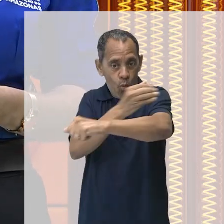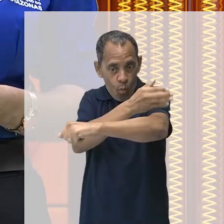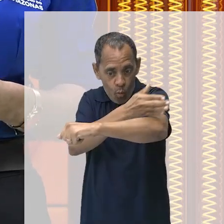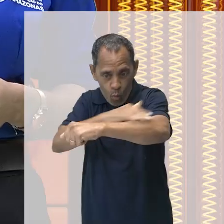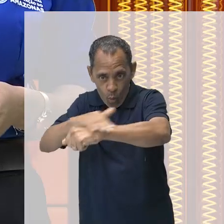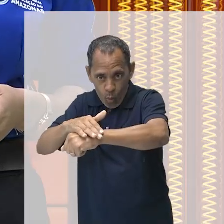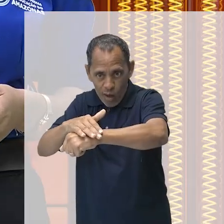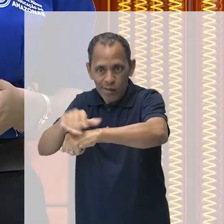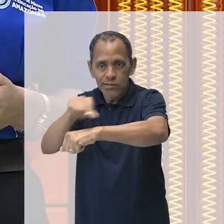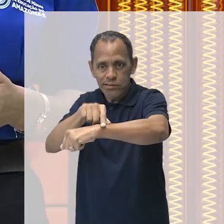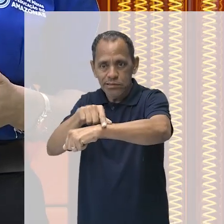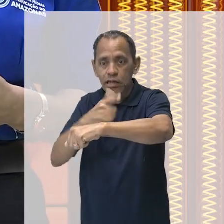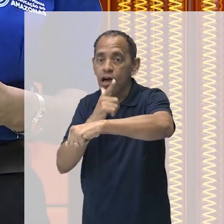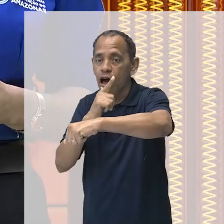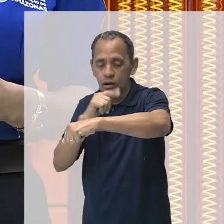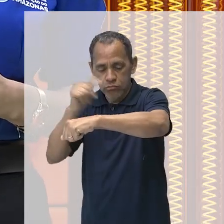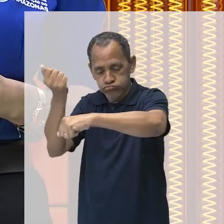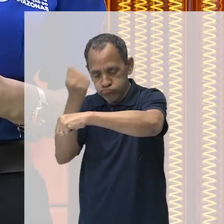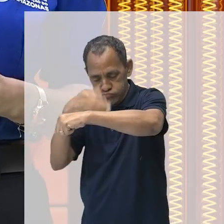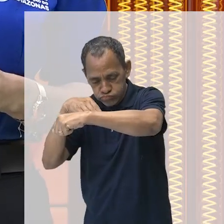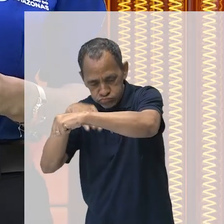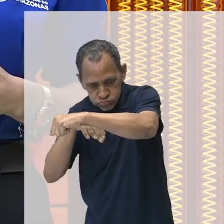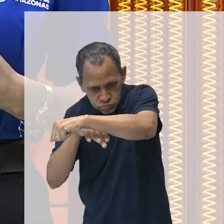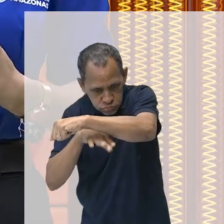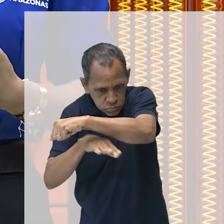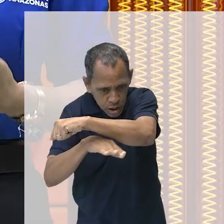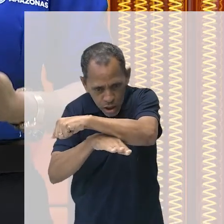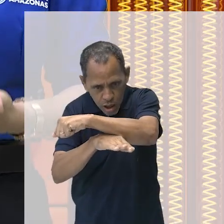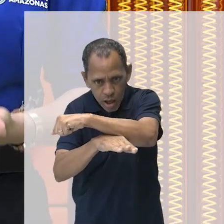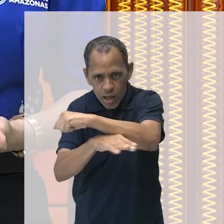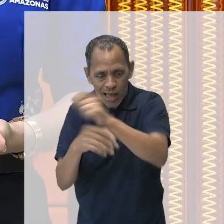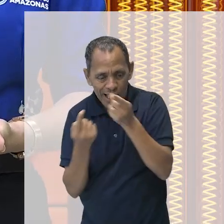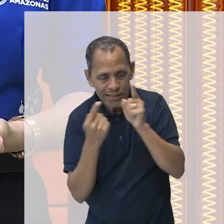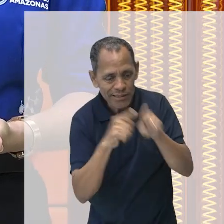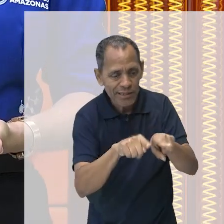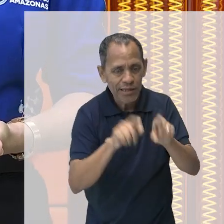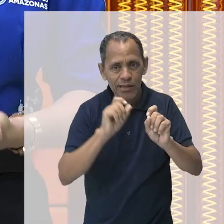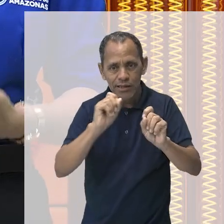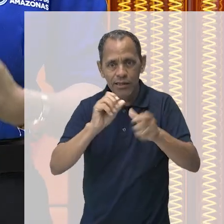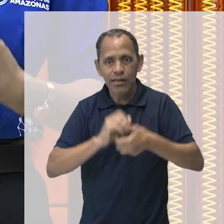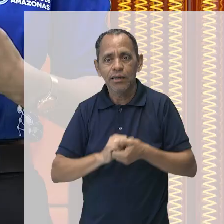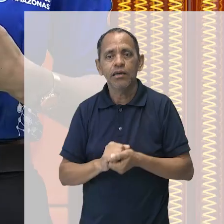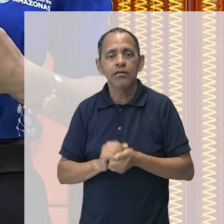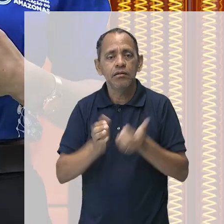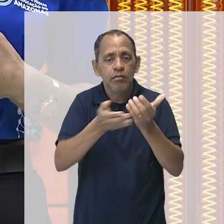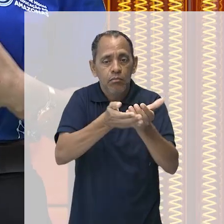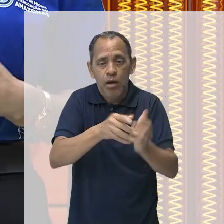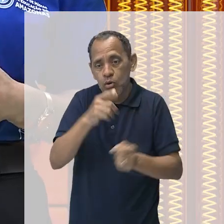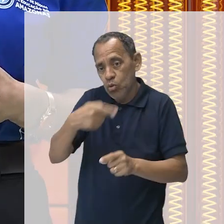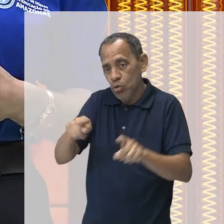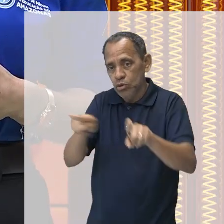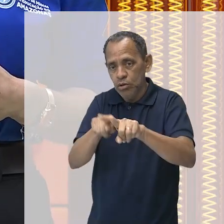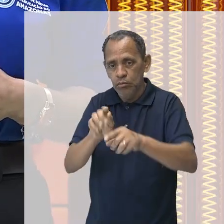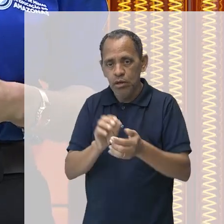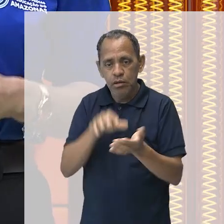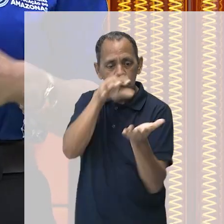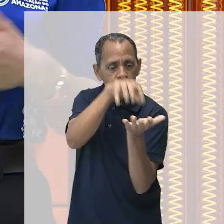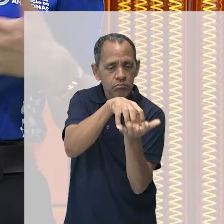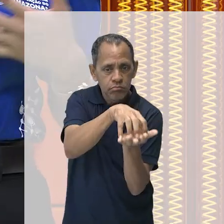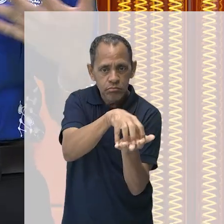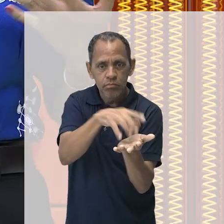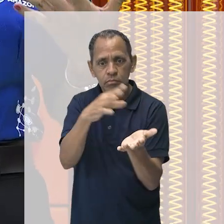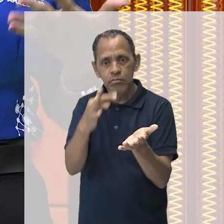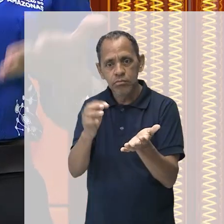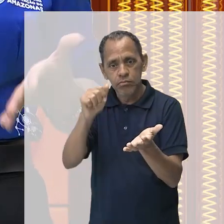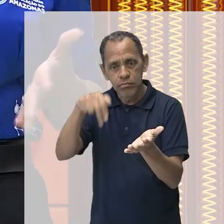servir, né, justamente para atacar, né, outras embarcações. Os tanques de guerra, né,